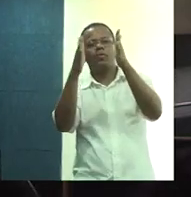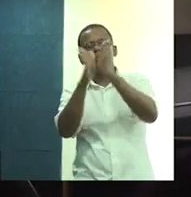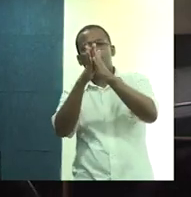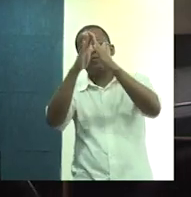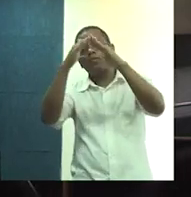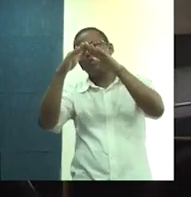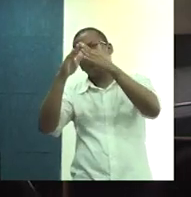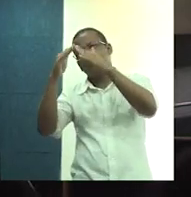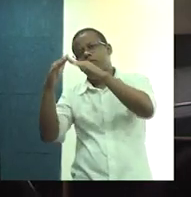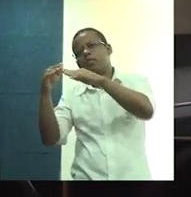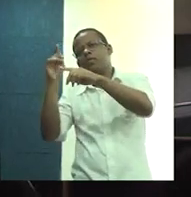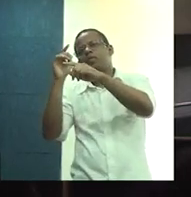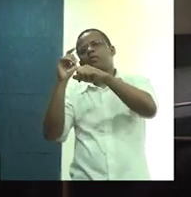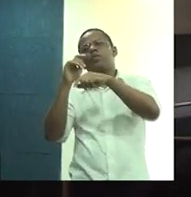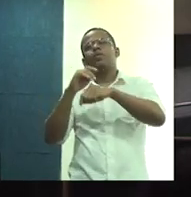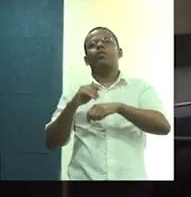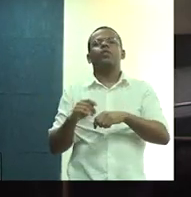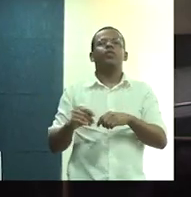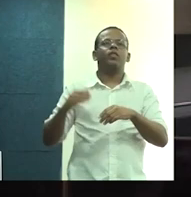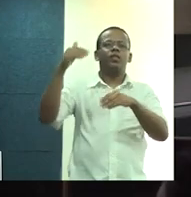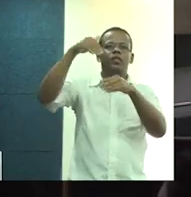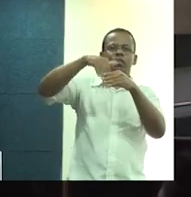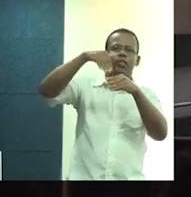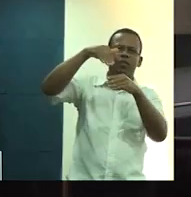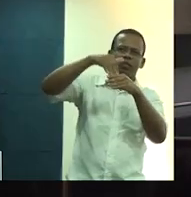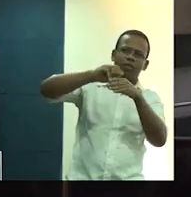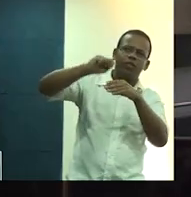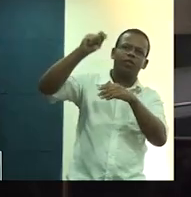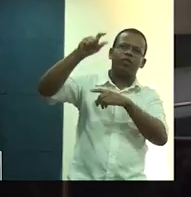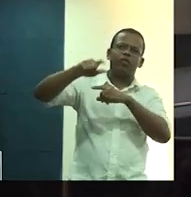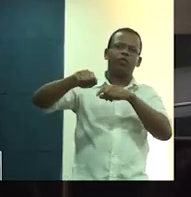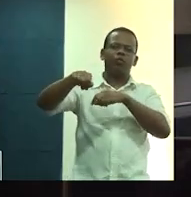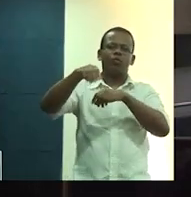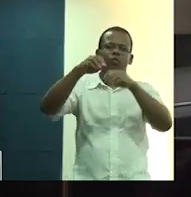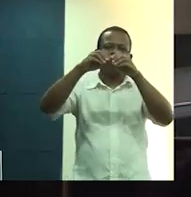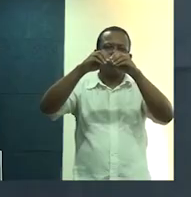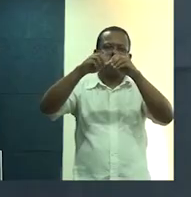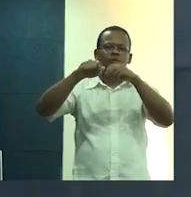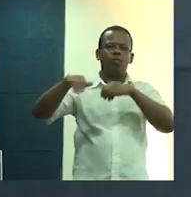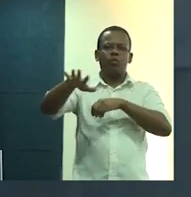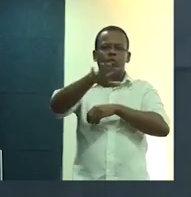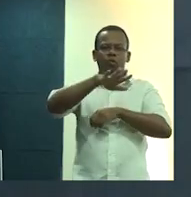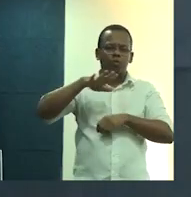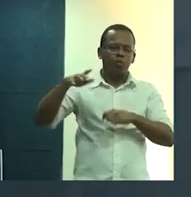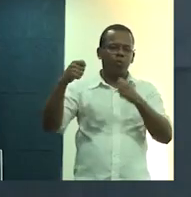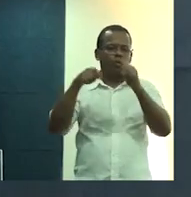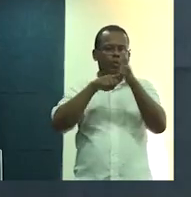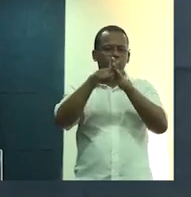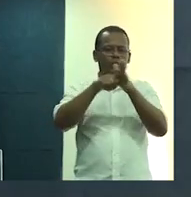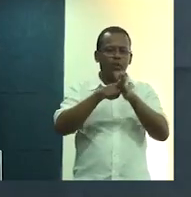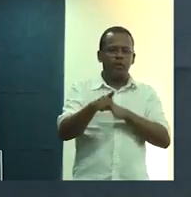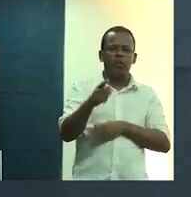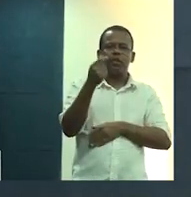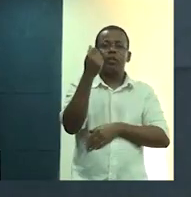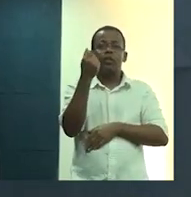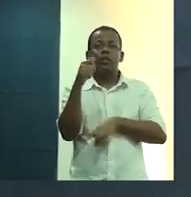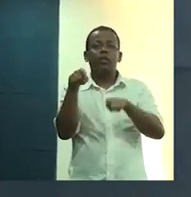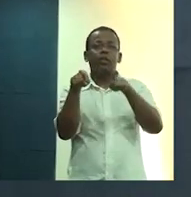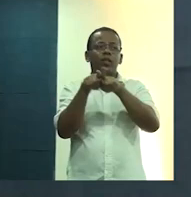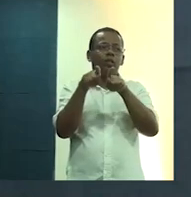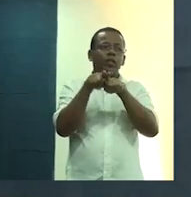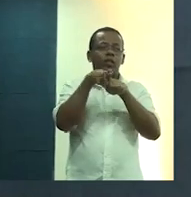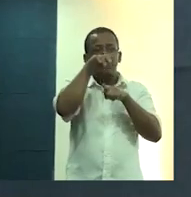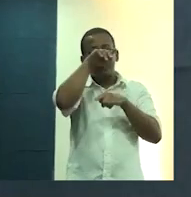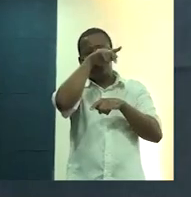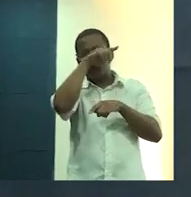urbanística né na eleição desses territórios a gente precisa avaliar aspectos de renda aspectos